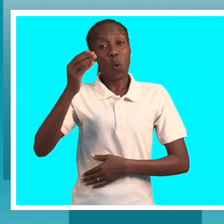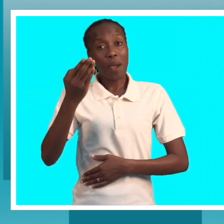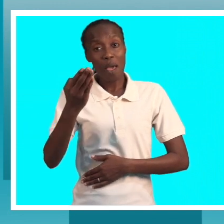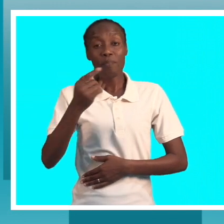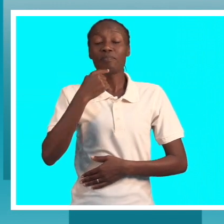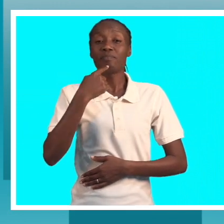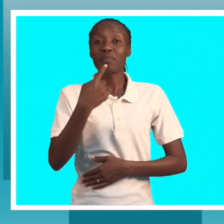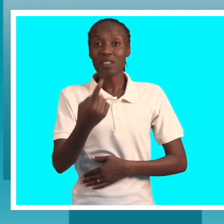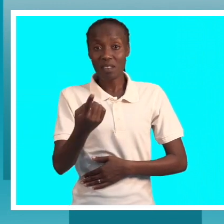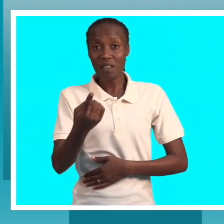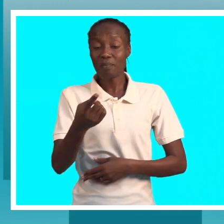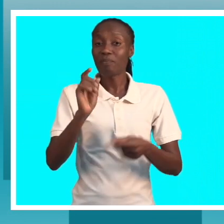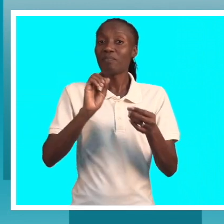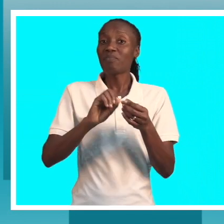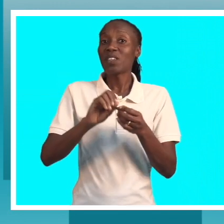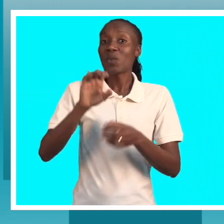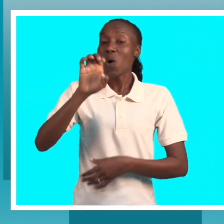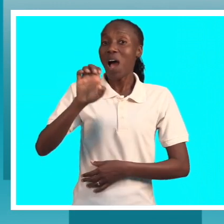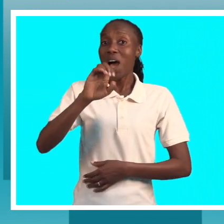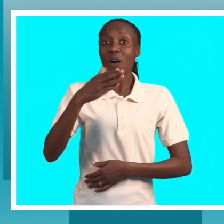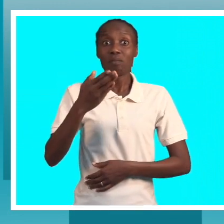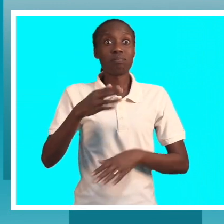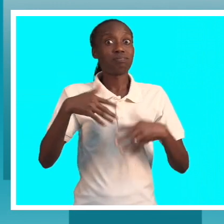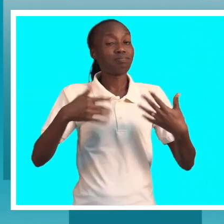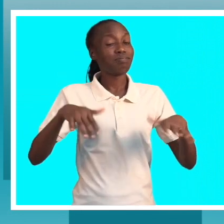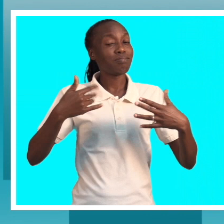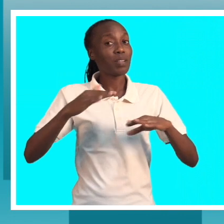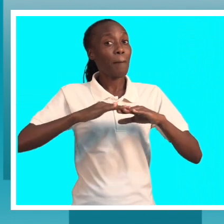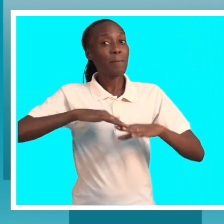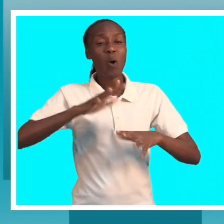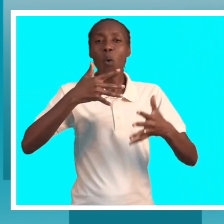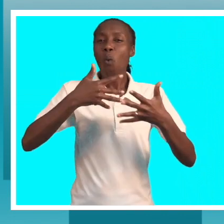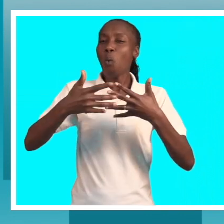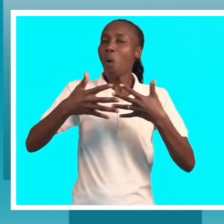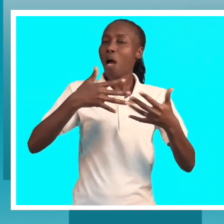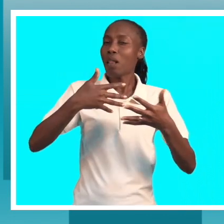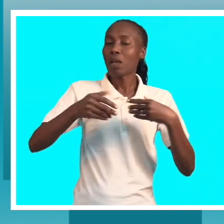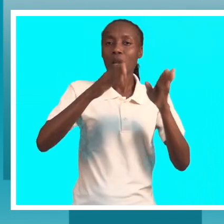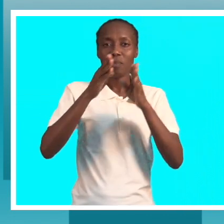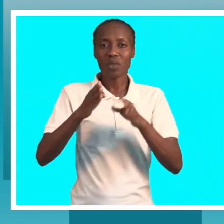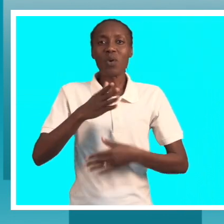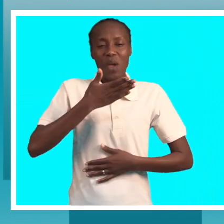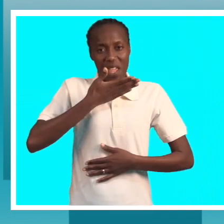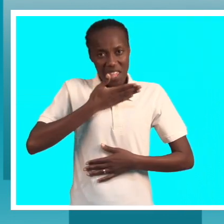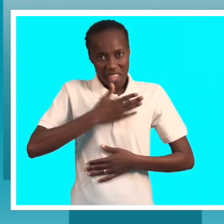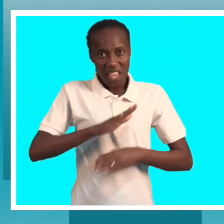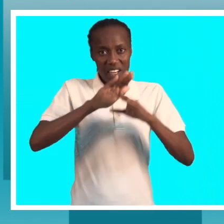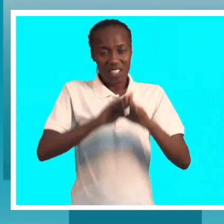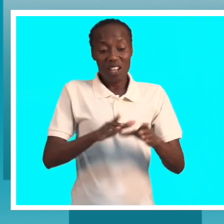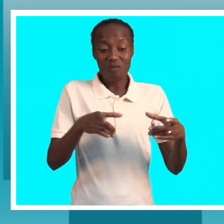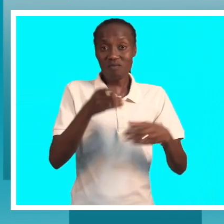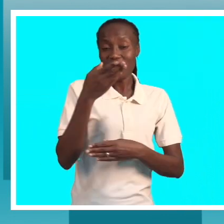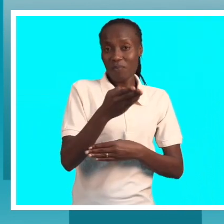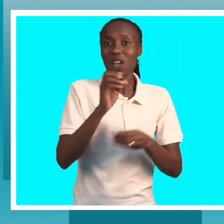que a Europa é o auge do basquetebol, é o auge que qualquer atleta deseja